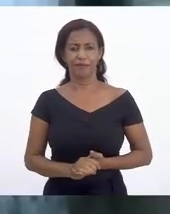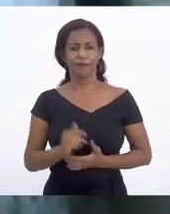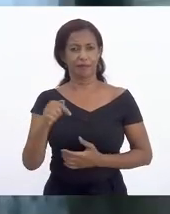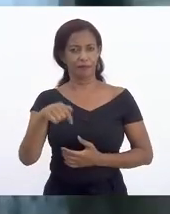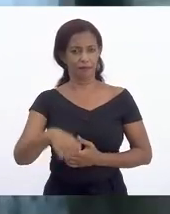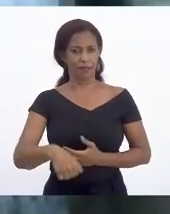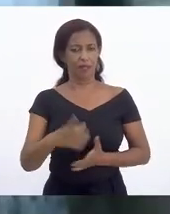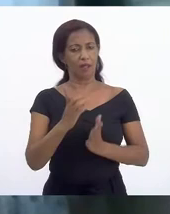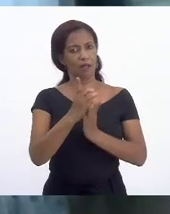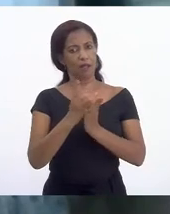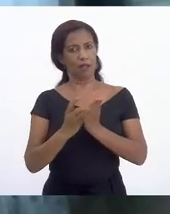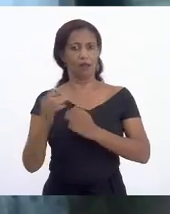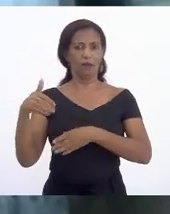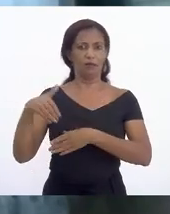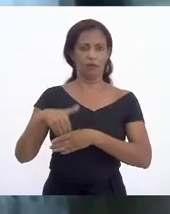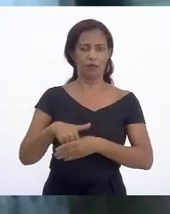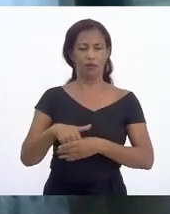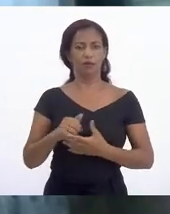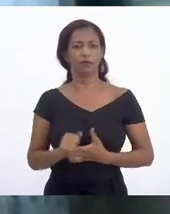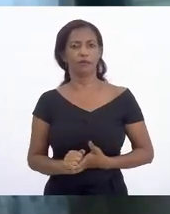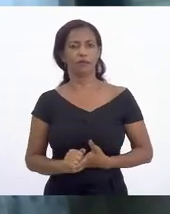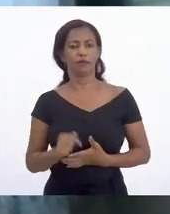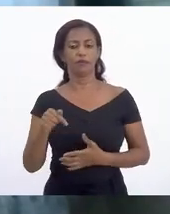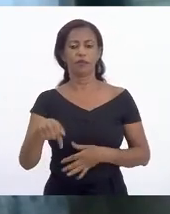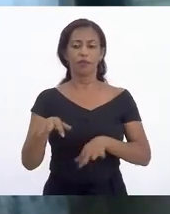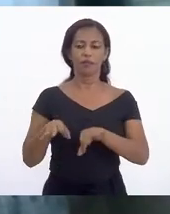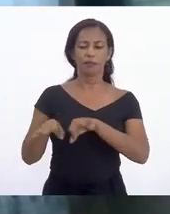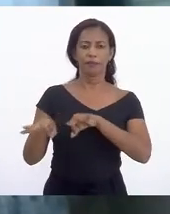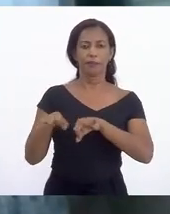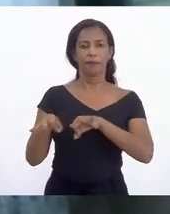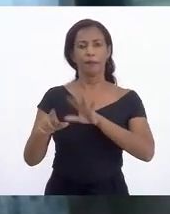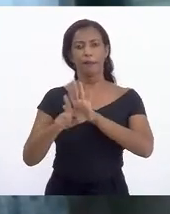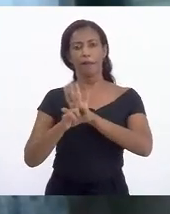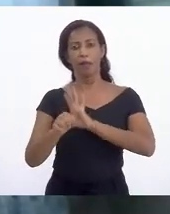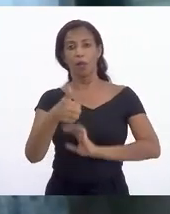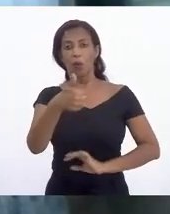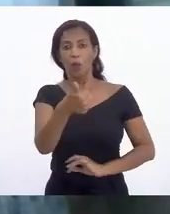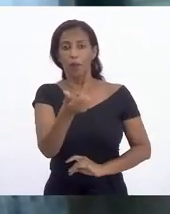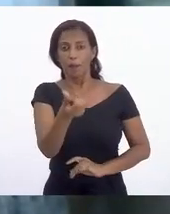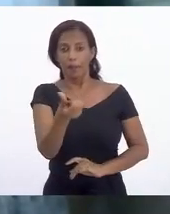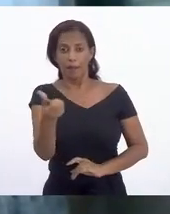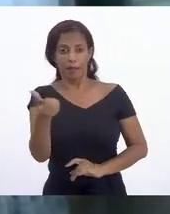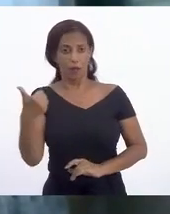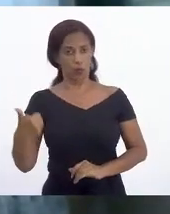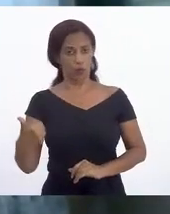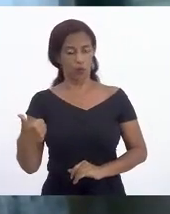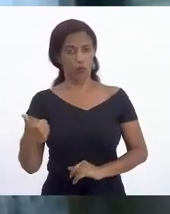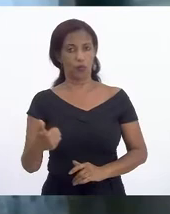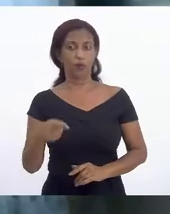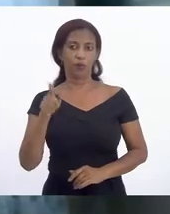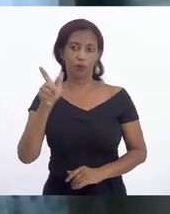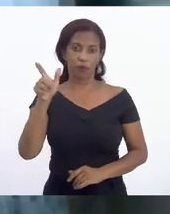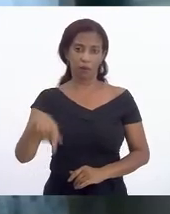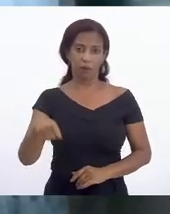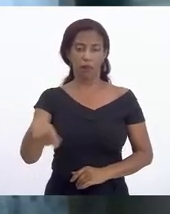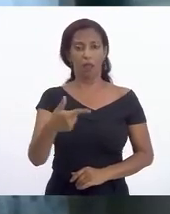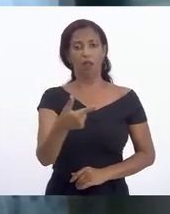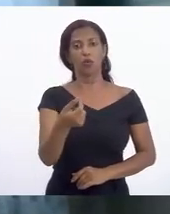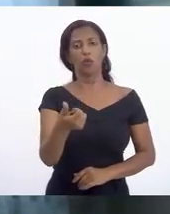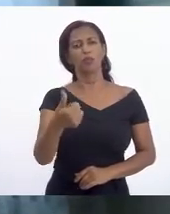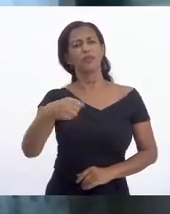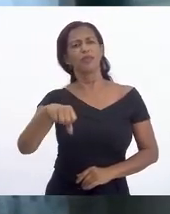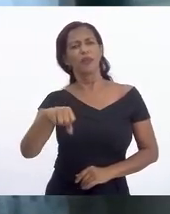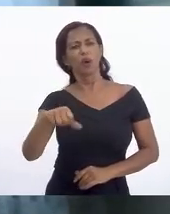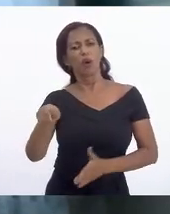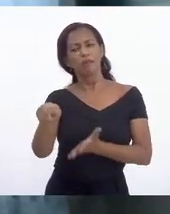aqui para declarar o voto nesse projeto de lei 1661, que é de